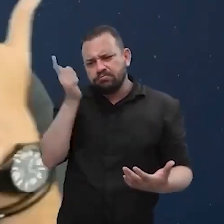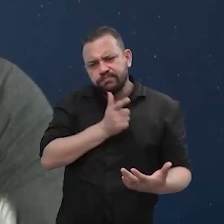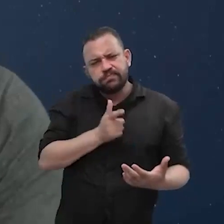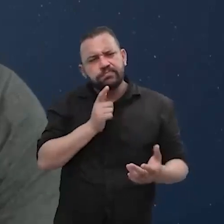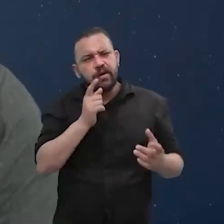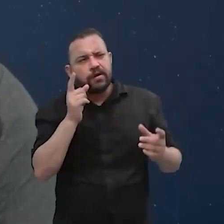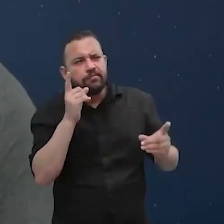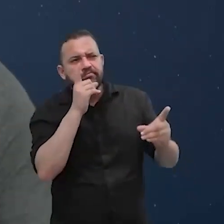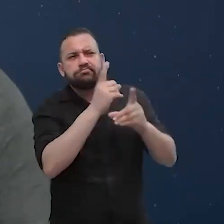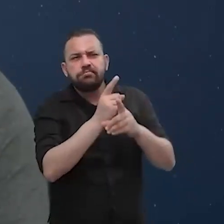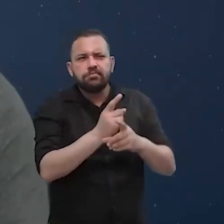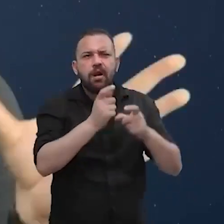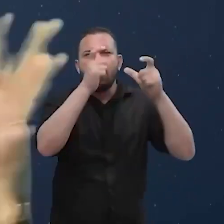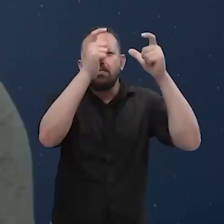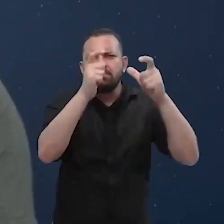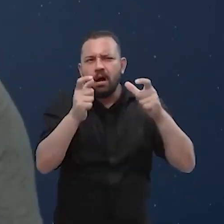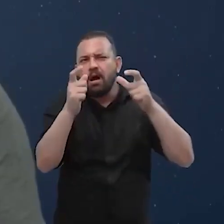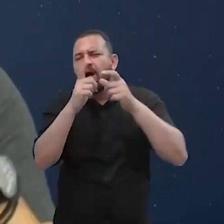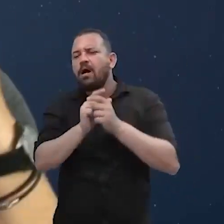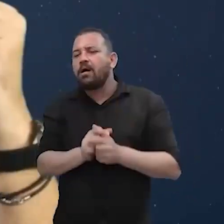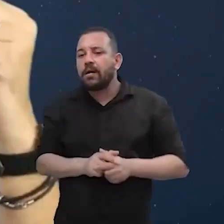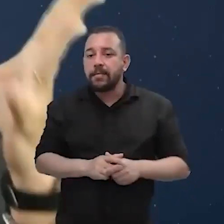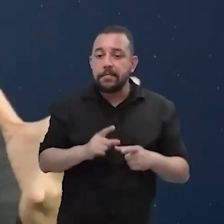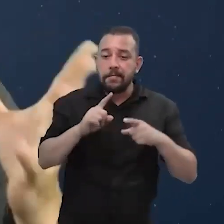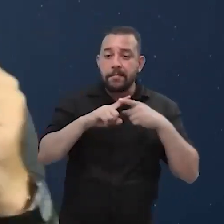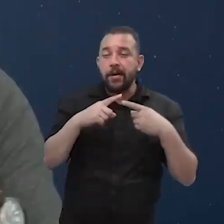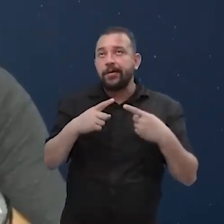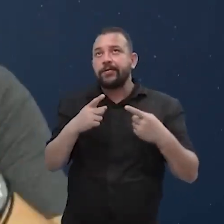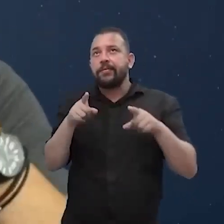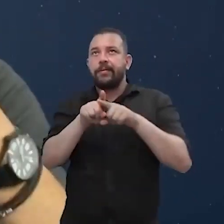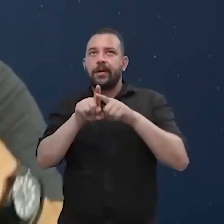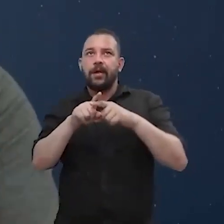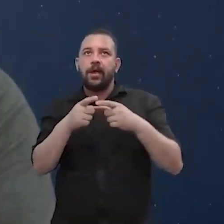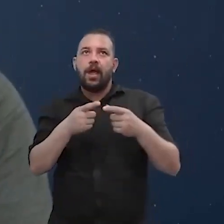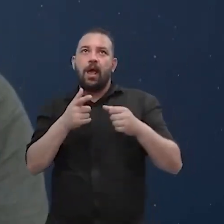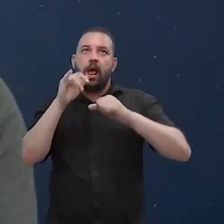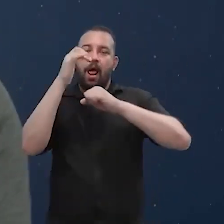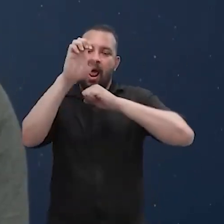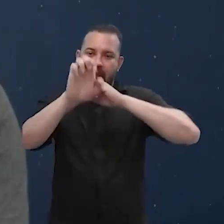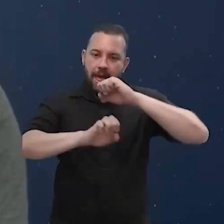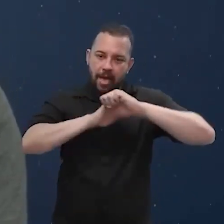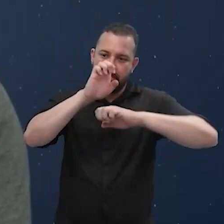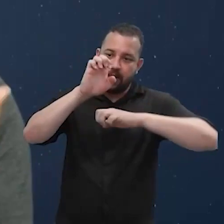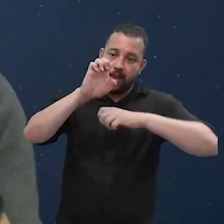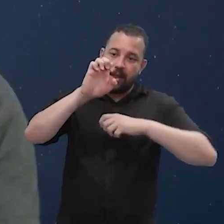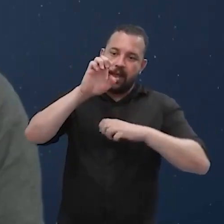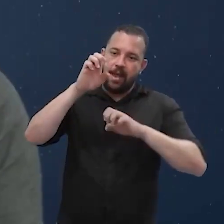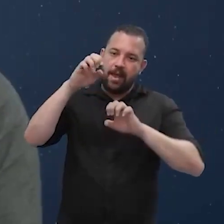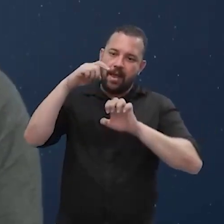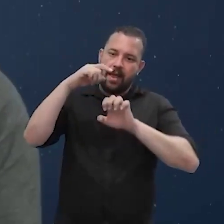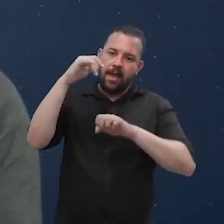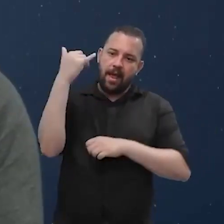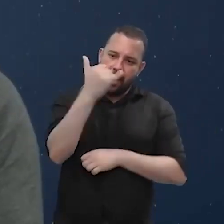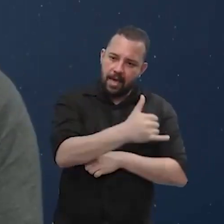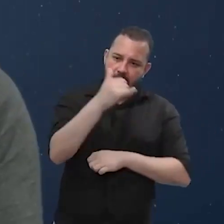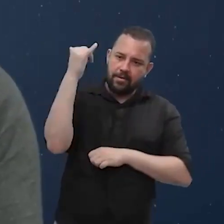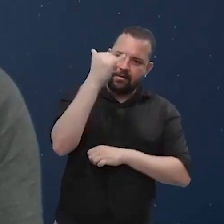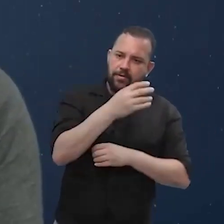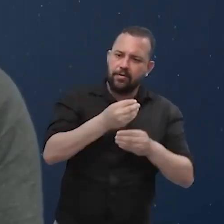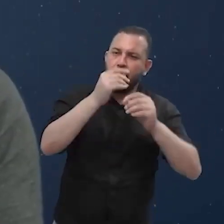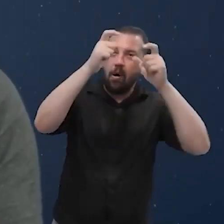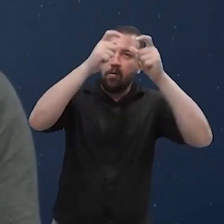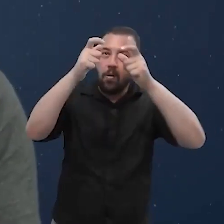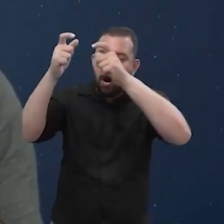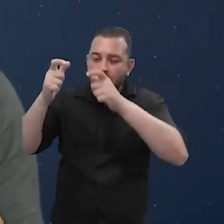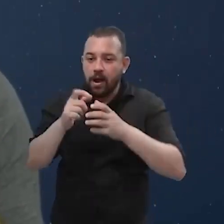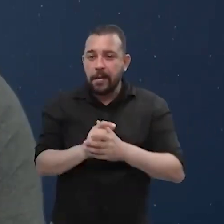identificar a localização, mas conforme a distribuição eletrônica, aí são outros parâmetros, tá? Nós conseguimos fazer isso. Mas